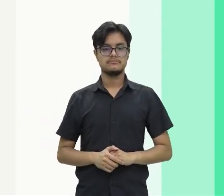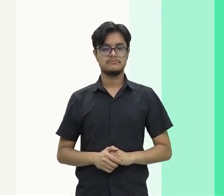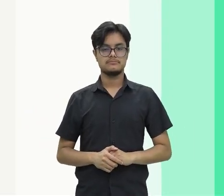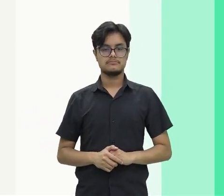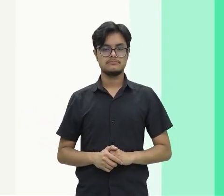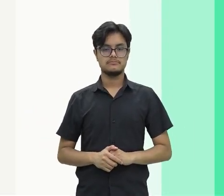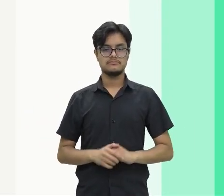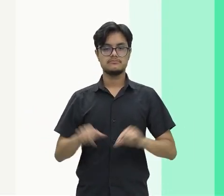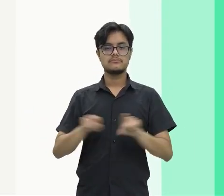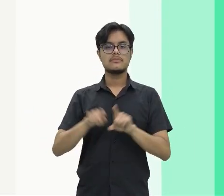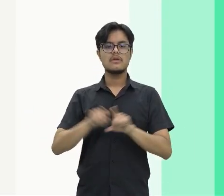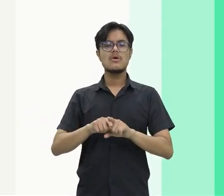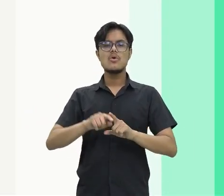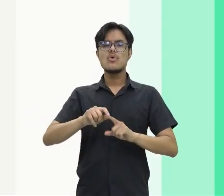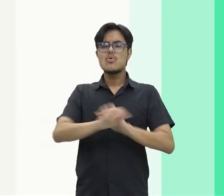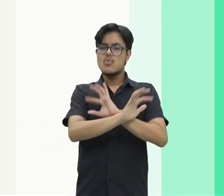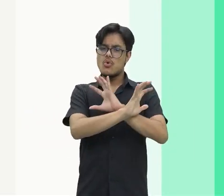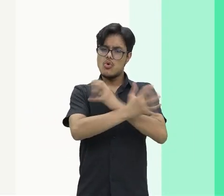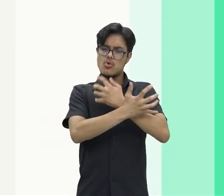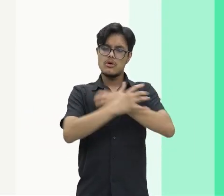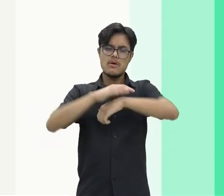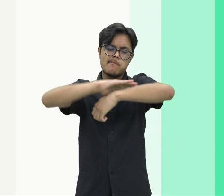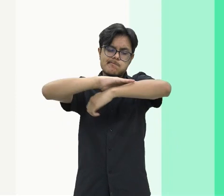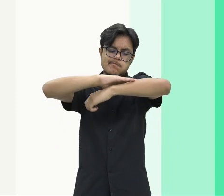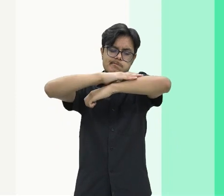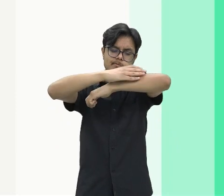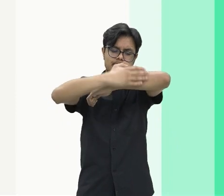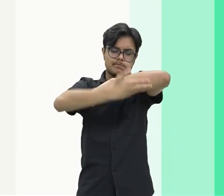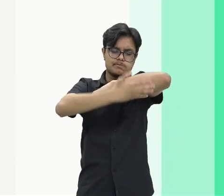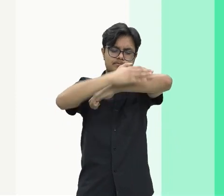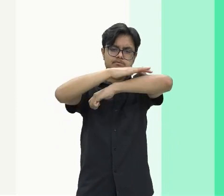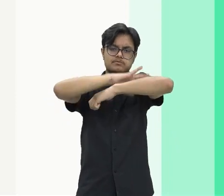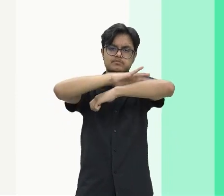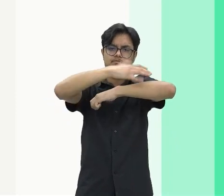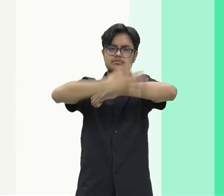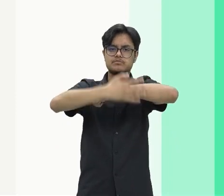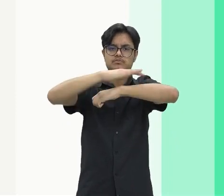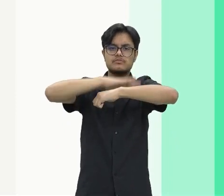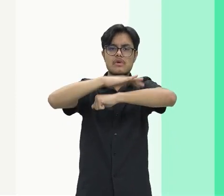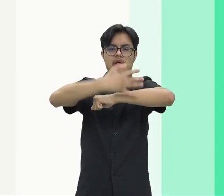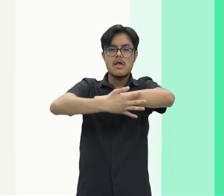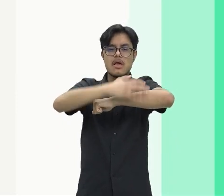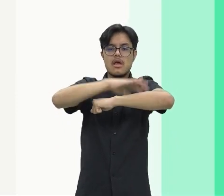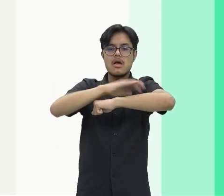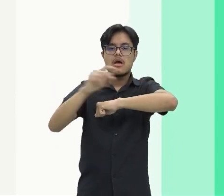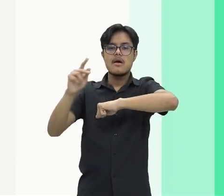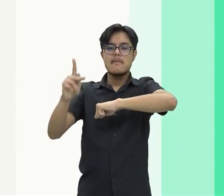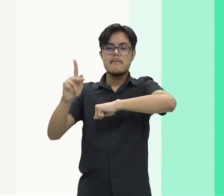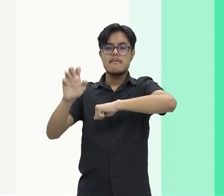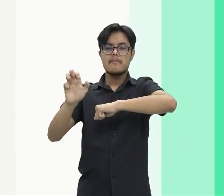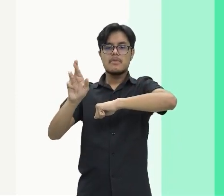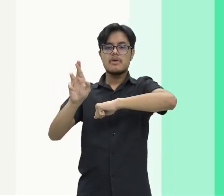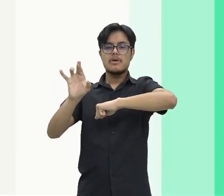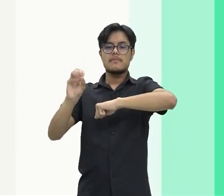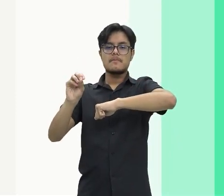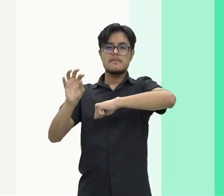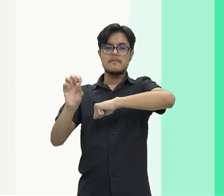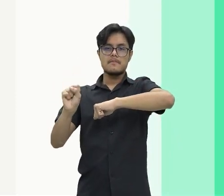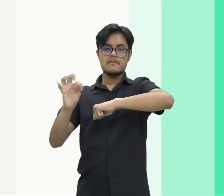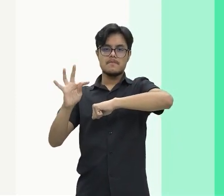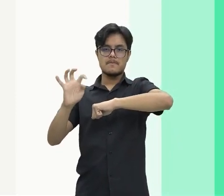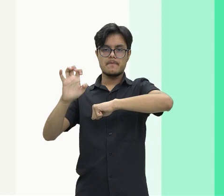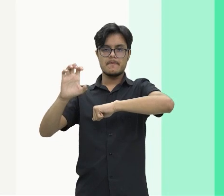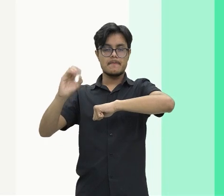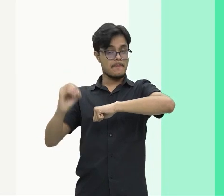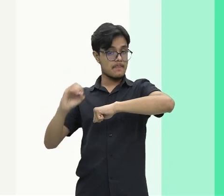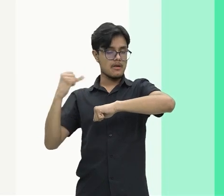estrutura o periósteo. O periósteo é uma espécie de membrana que vai revestir todo esse osso e ela vai ser importante também porque